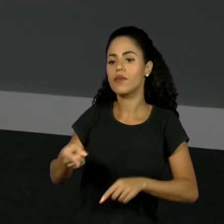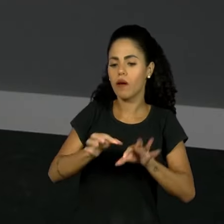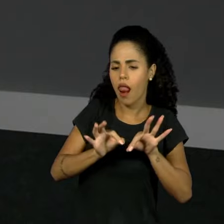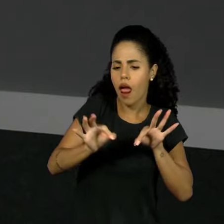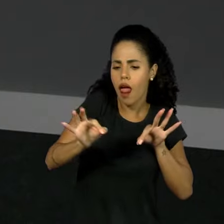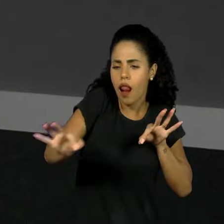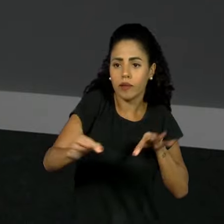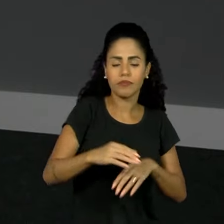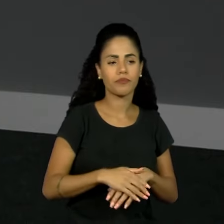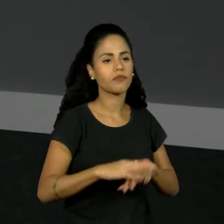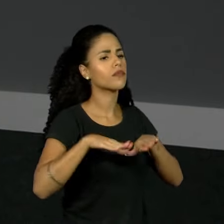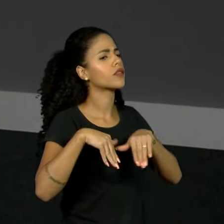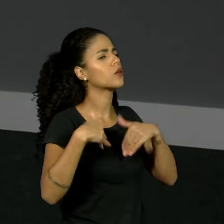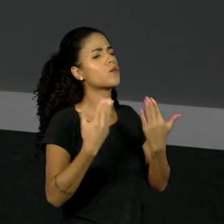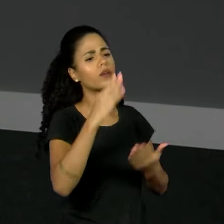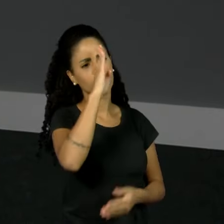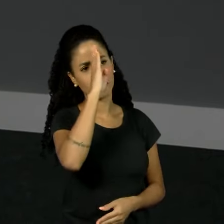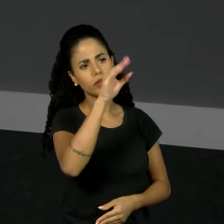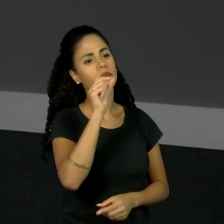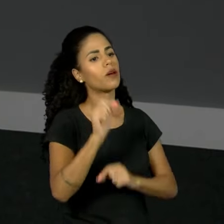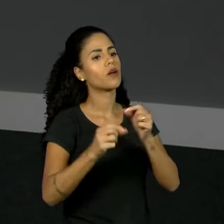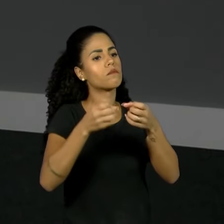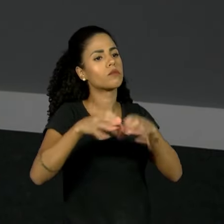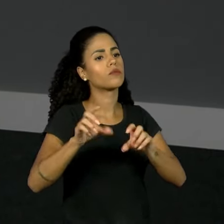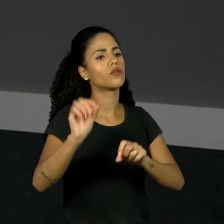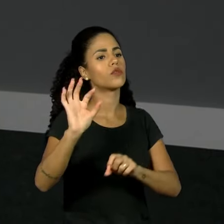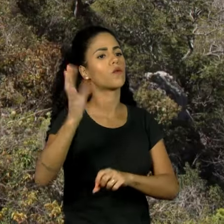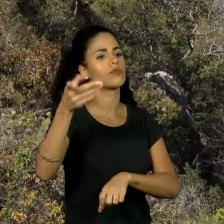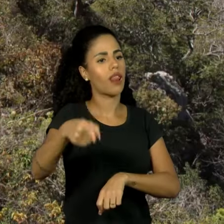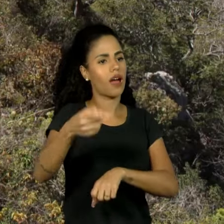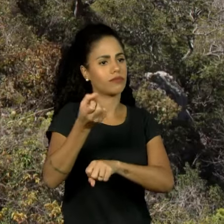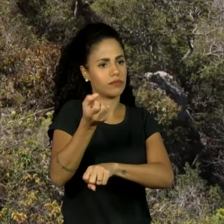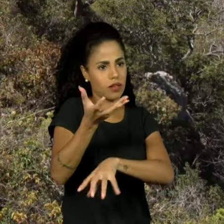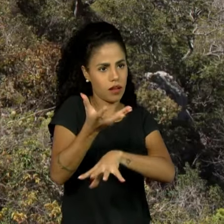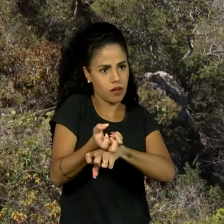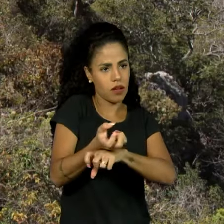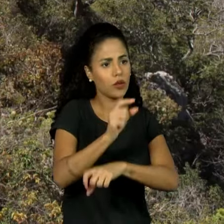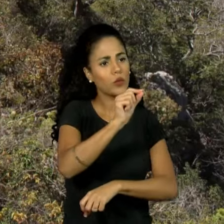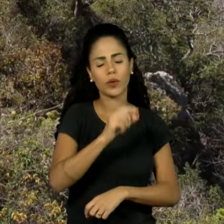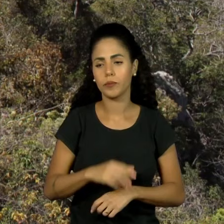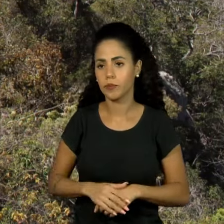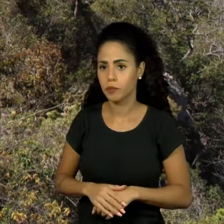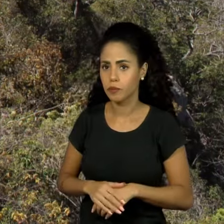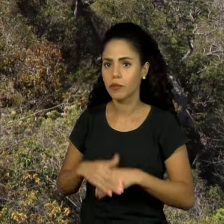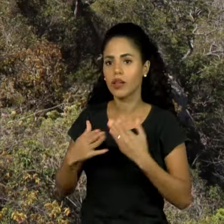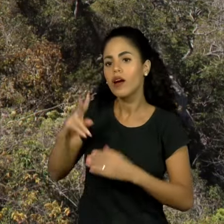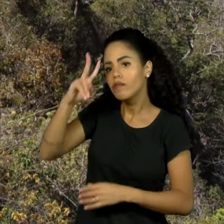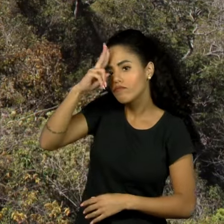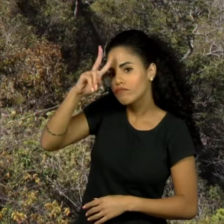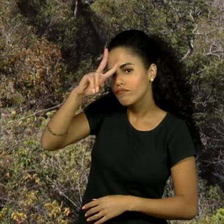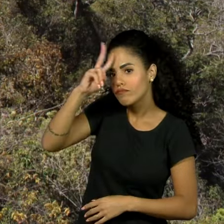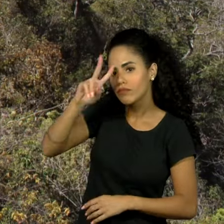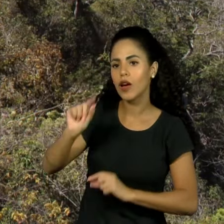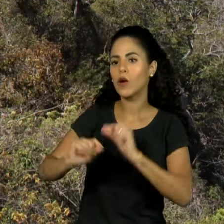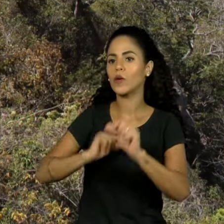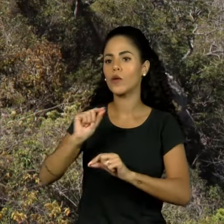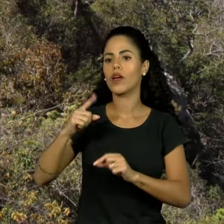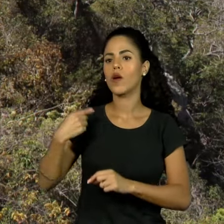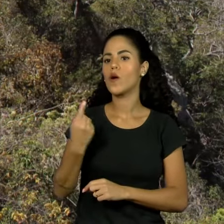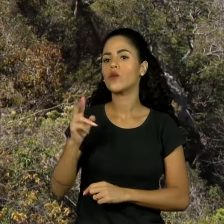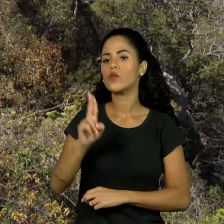são as principais ameaças à conservação da Caatinga hoje? São assim, as históricas também, né, que é o uso do